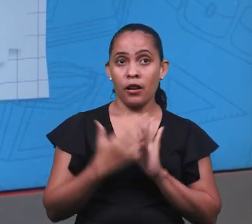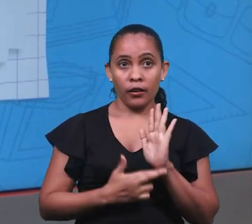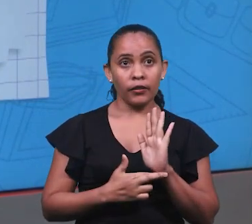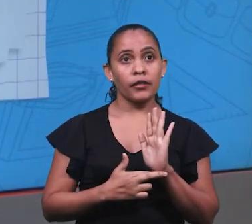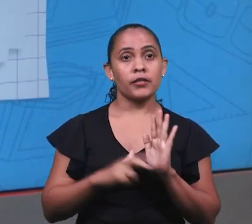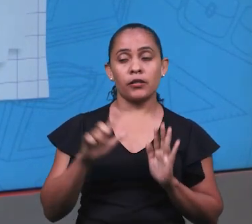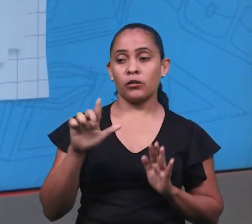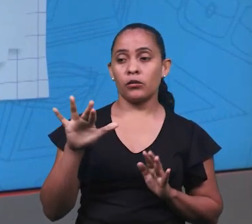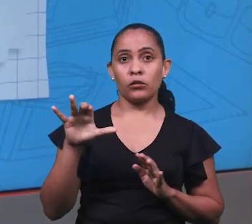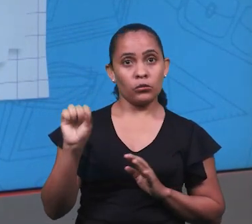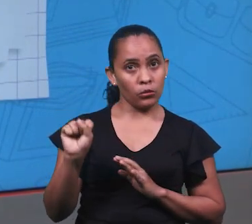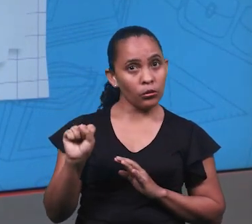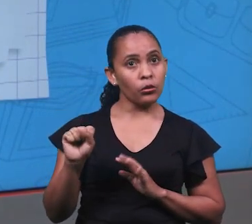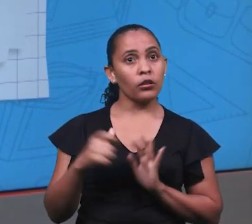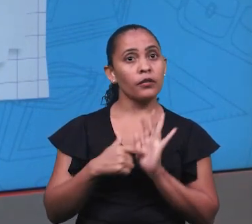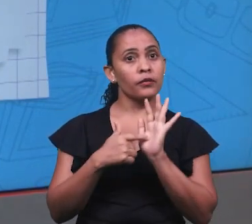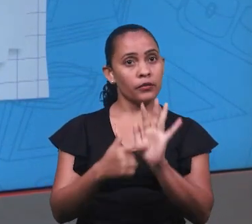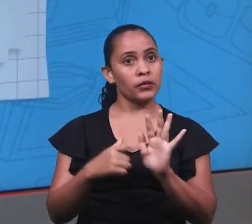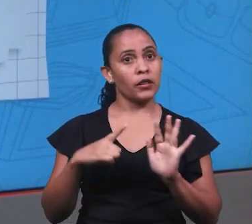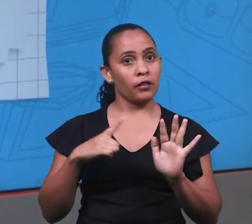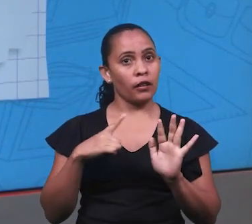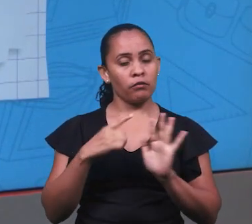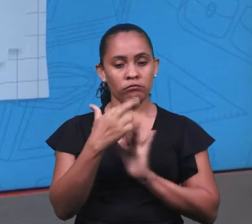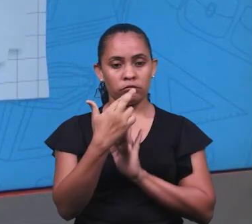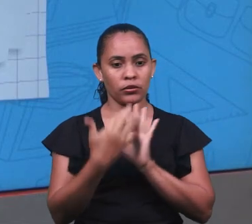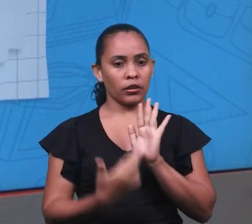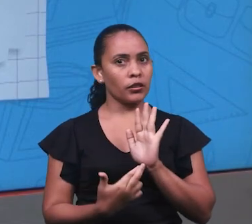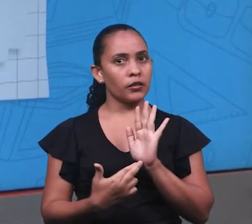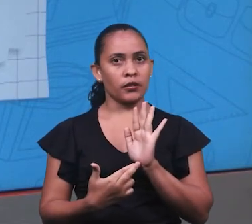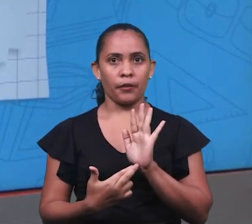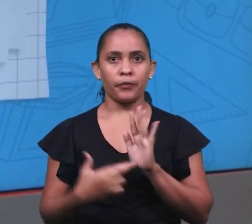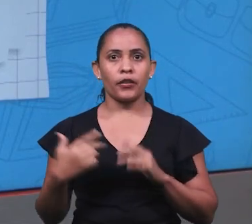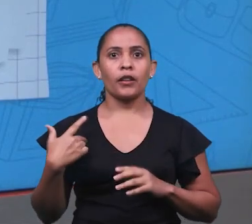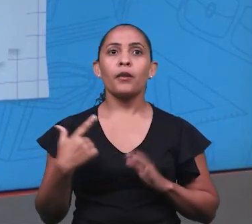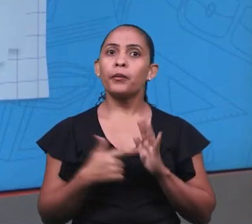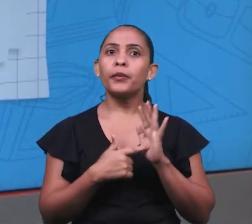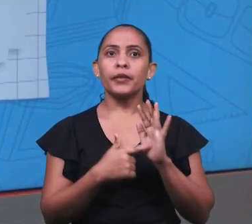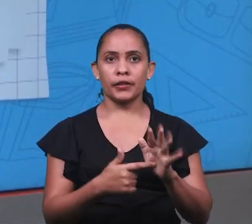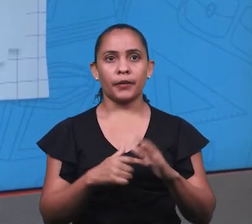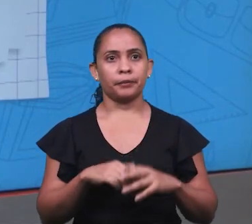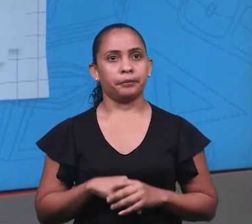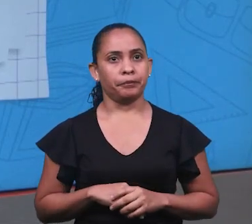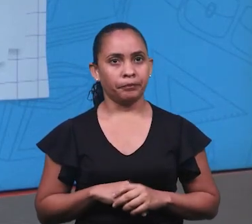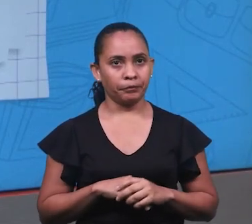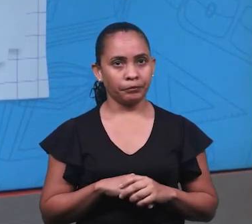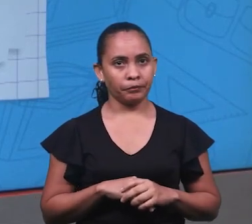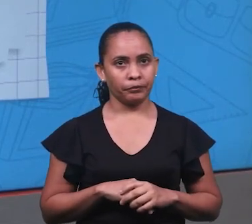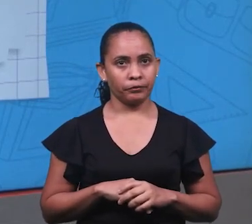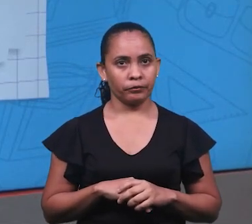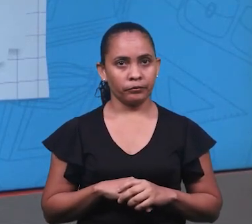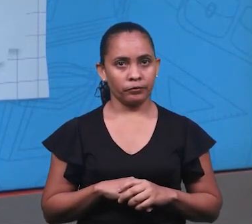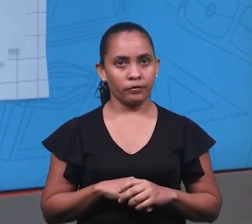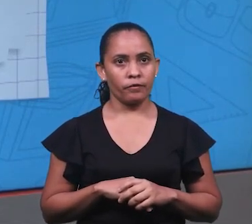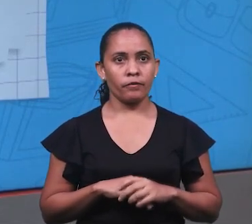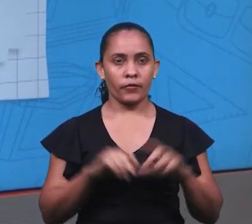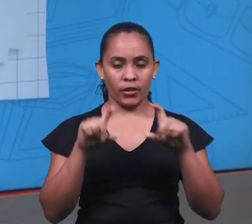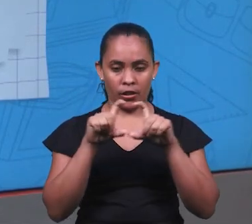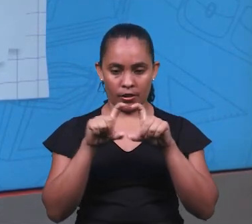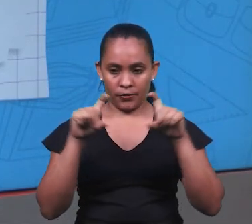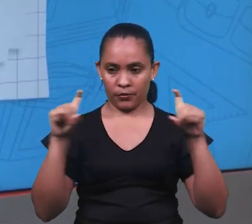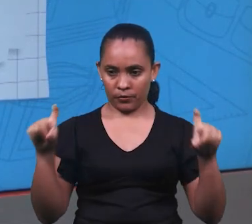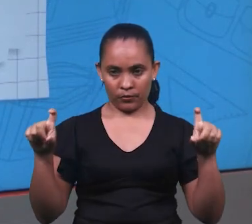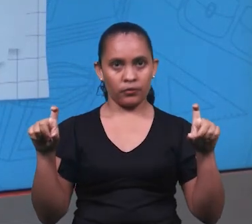do participante. Então, você tem a redação dele completa. Aí, o que eu fiz aqui para clarear para você? Olha a introdução